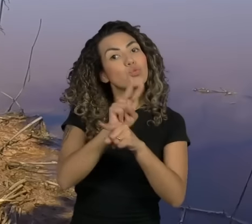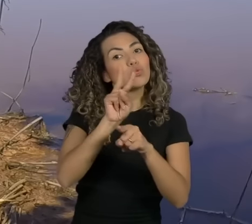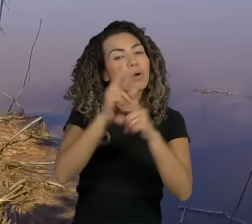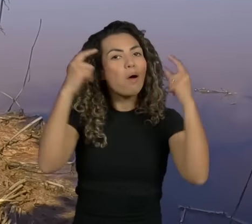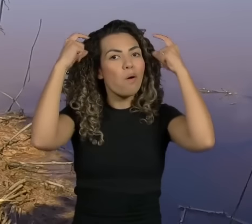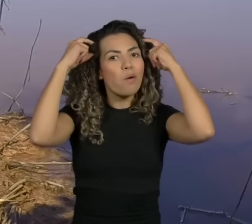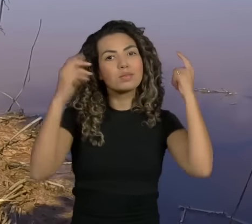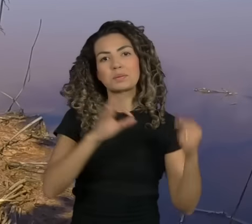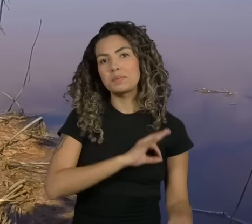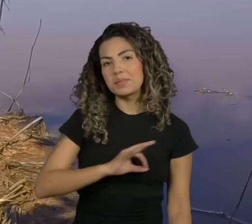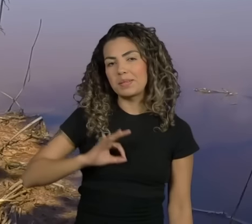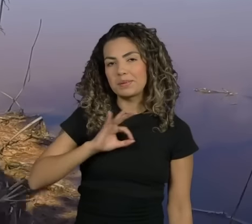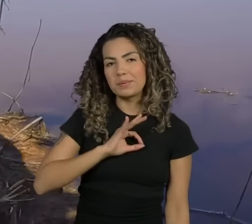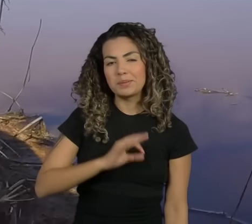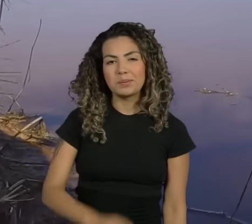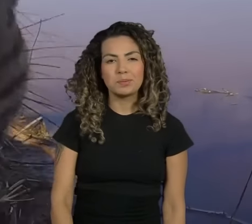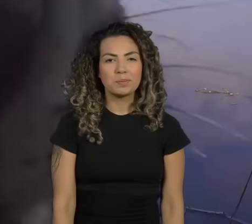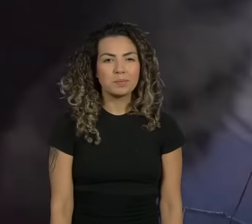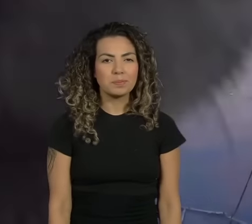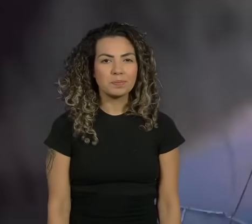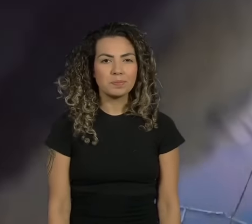onça-pintada.